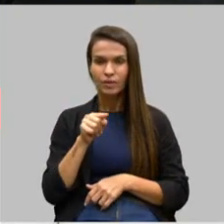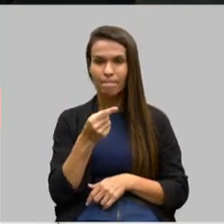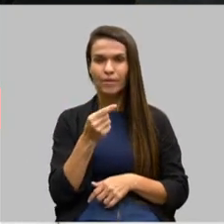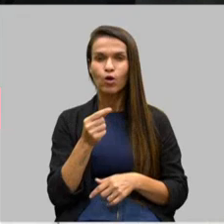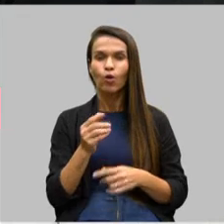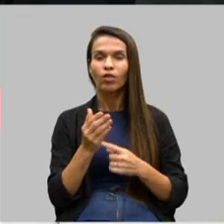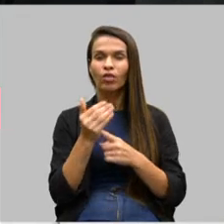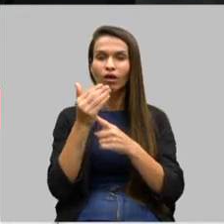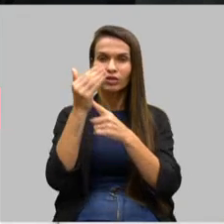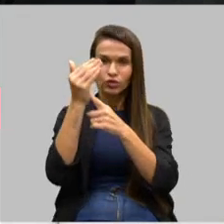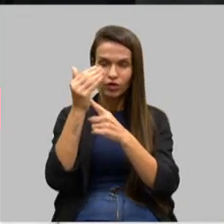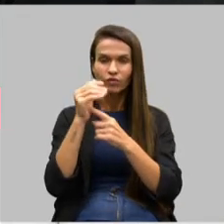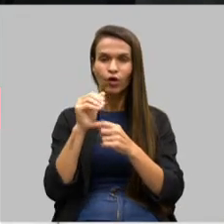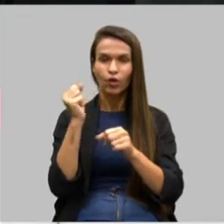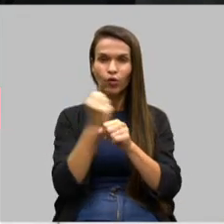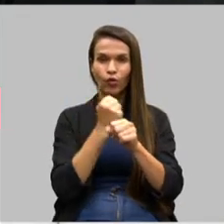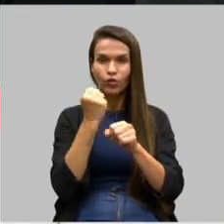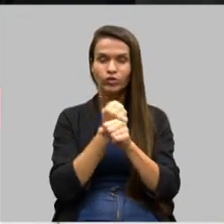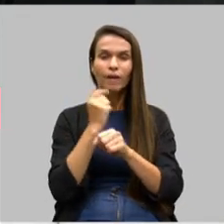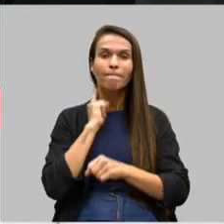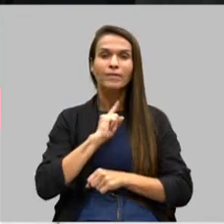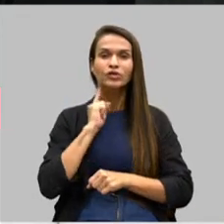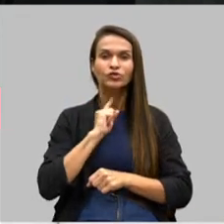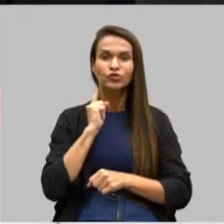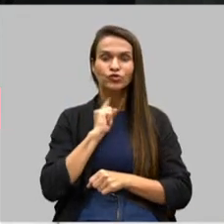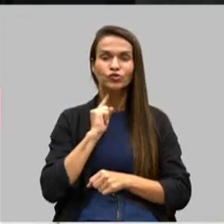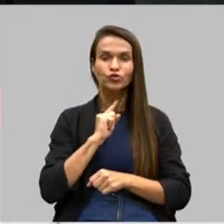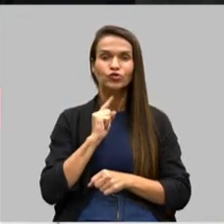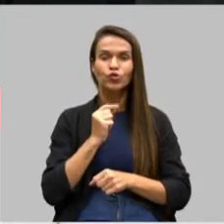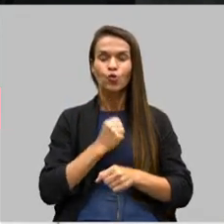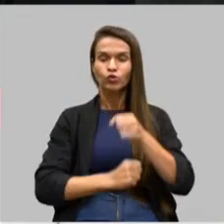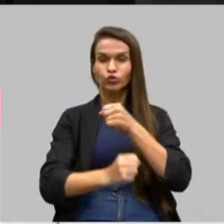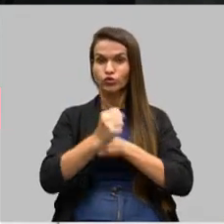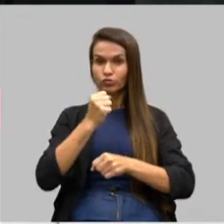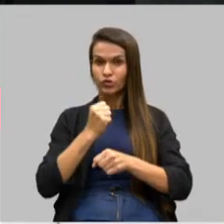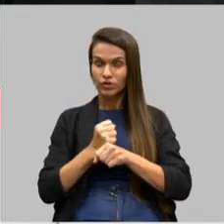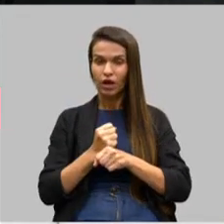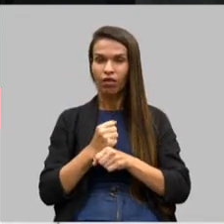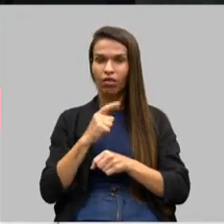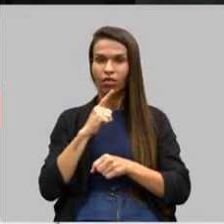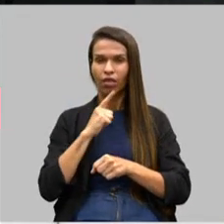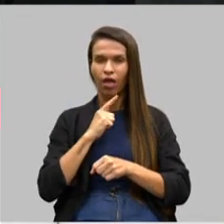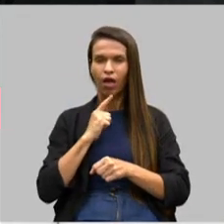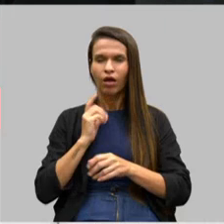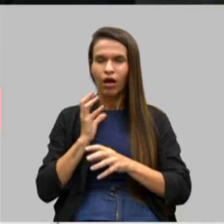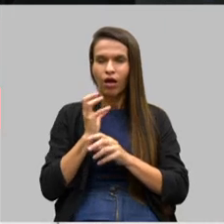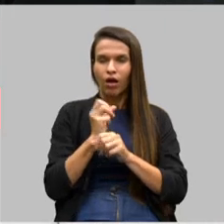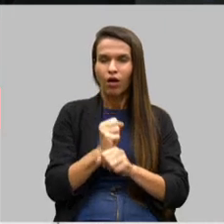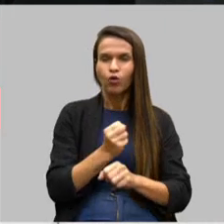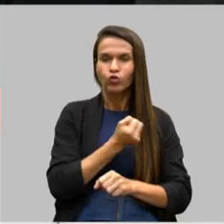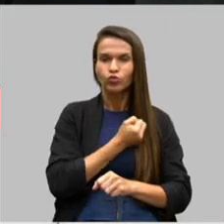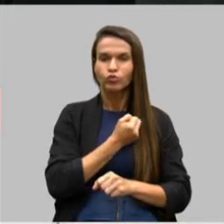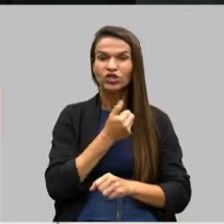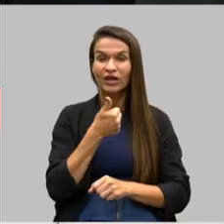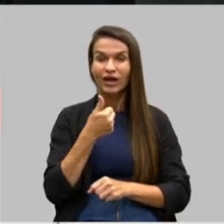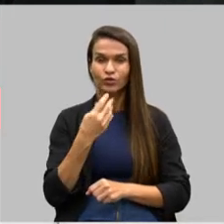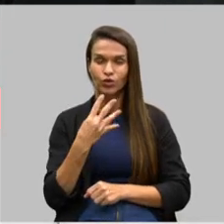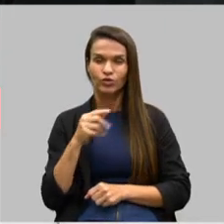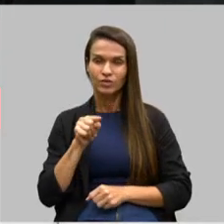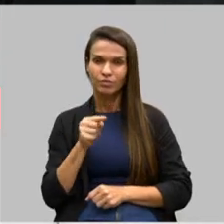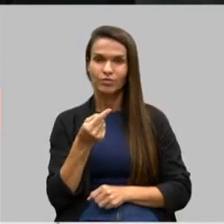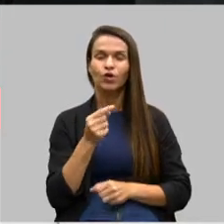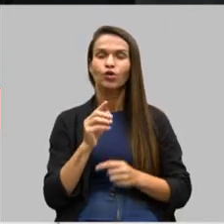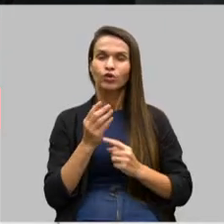tecnologias foram construídas em Minas Gerais nos últimos anos. Então, a gente consta aí com um número de 14 mil tecnologias que já